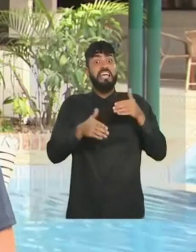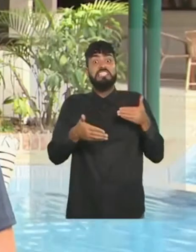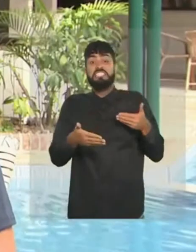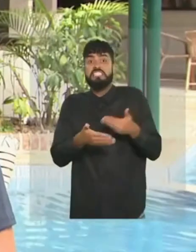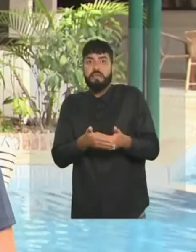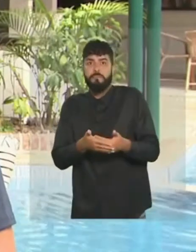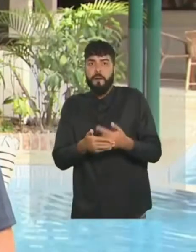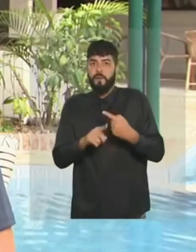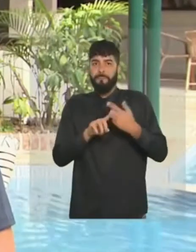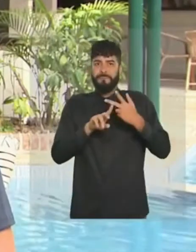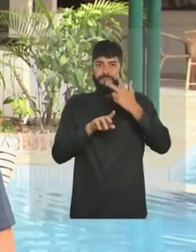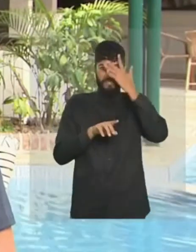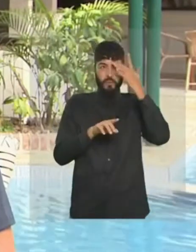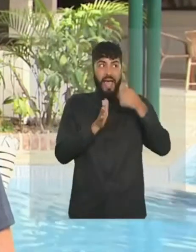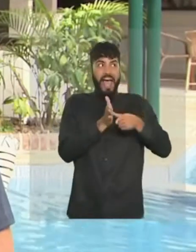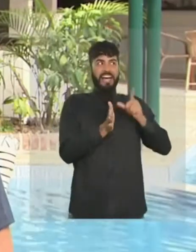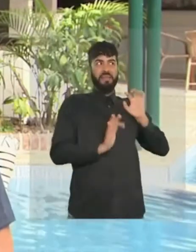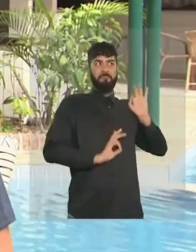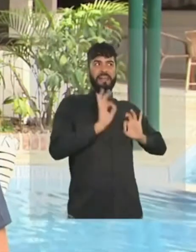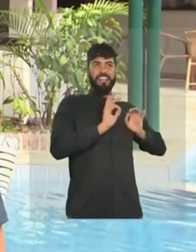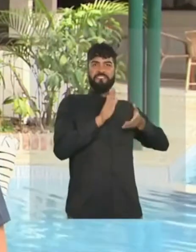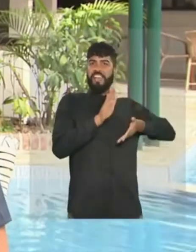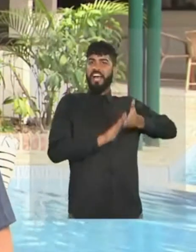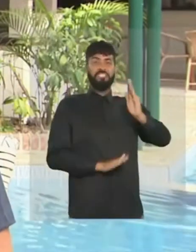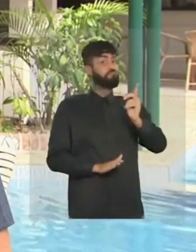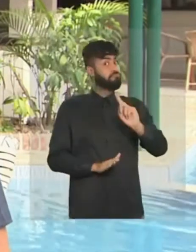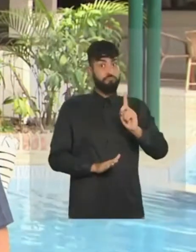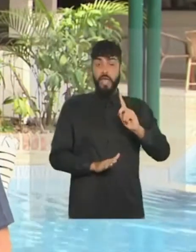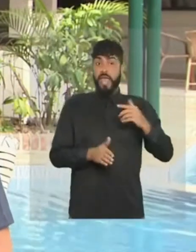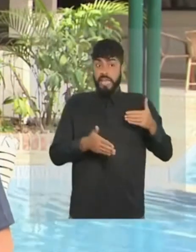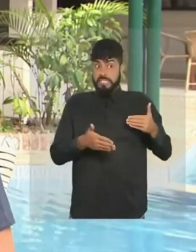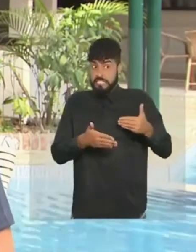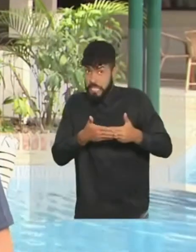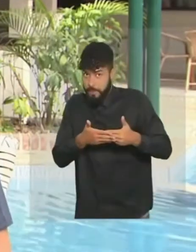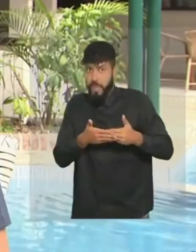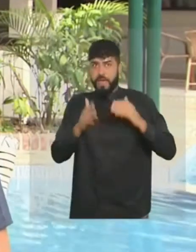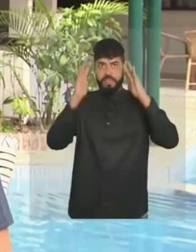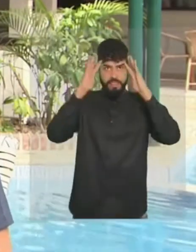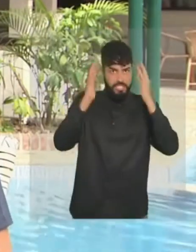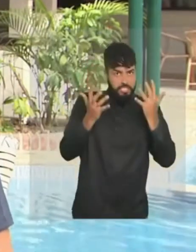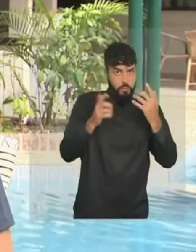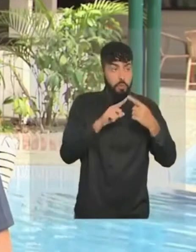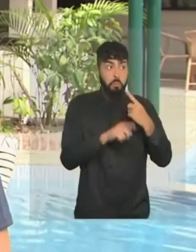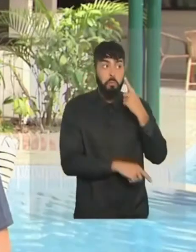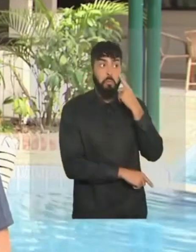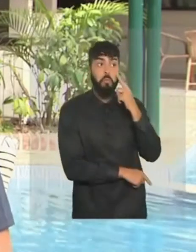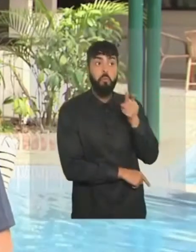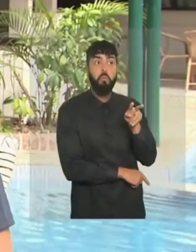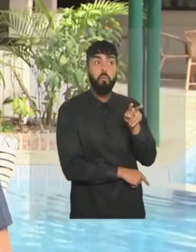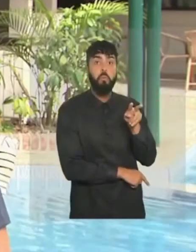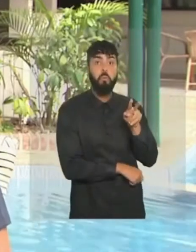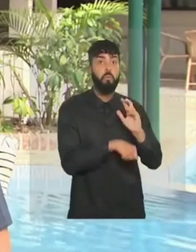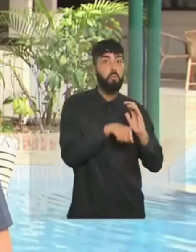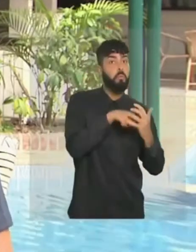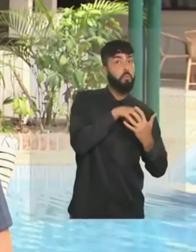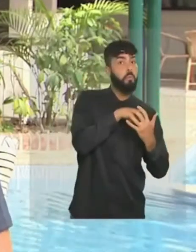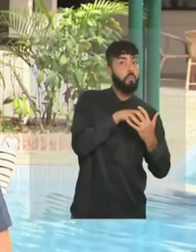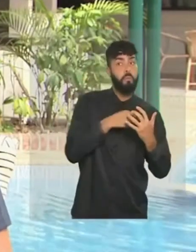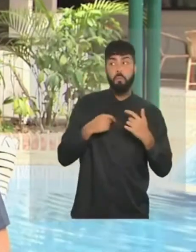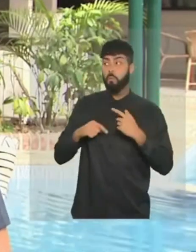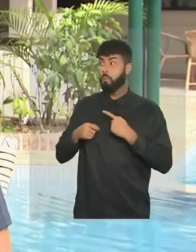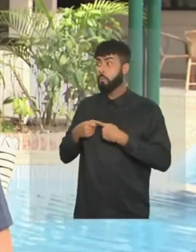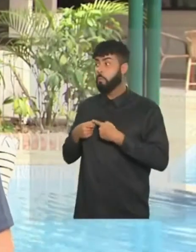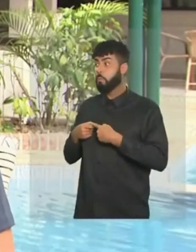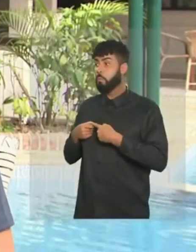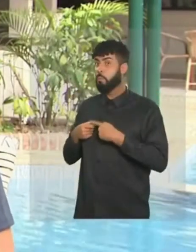as suas decisões de viagens muito para cima da hora, para ver como é que anda o Covid na sua própria cidade, na